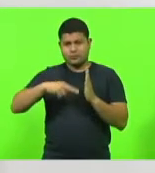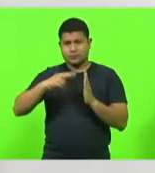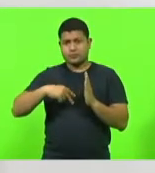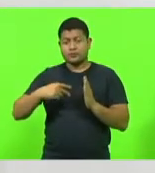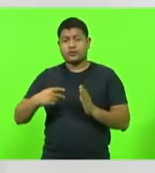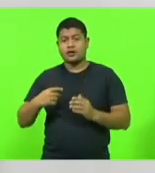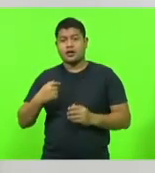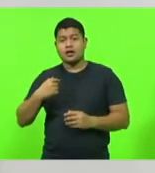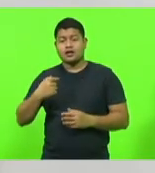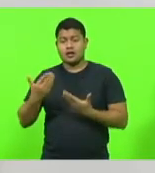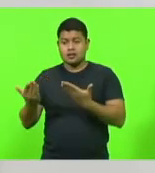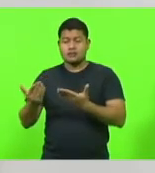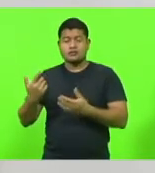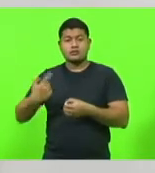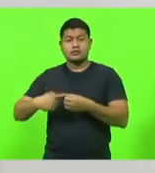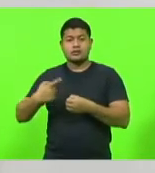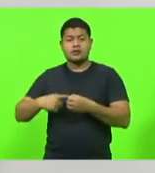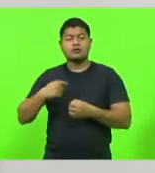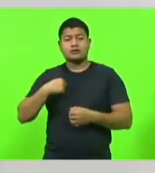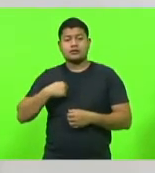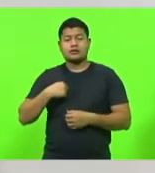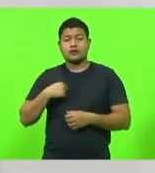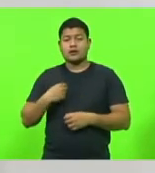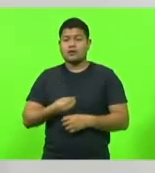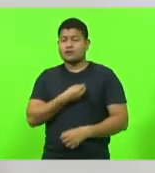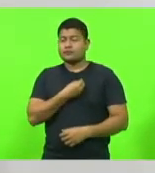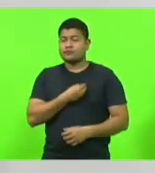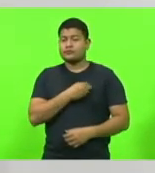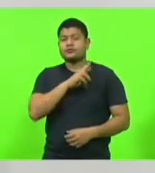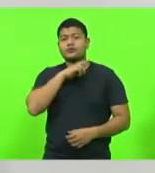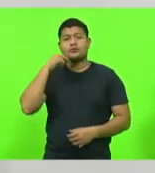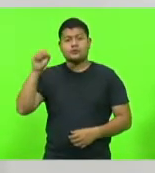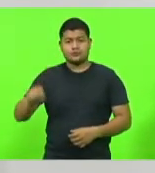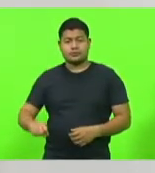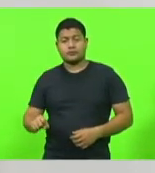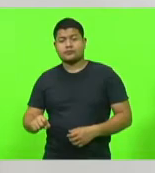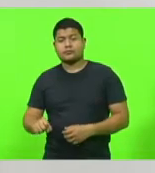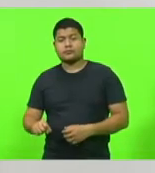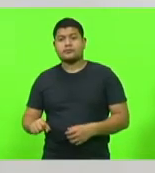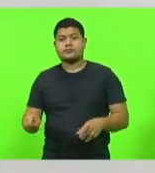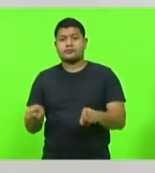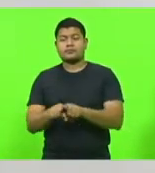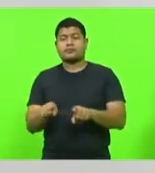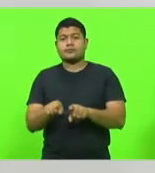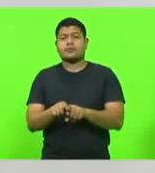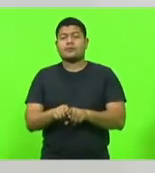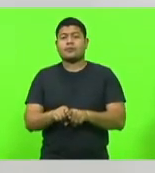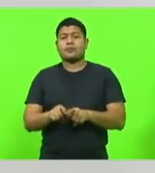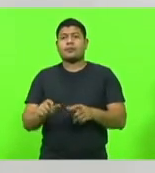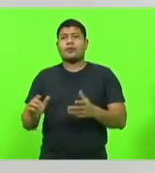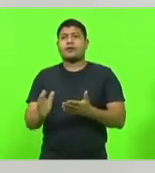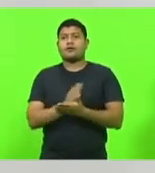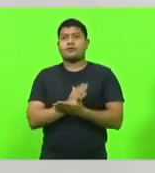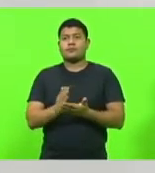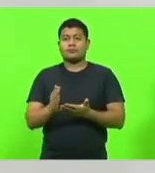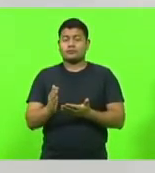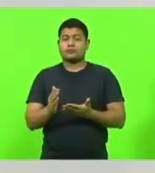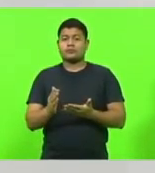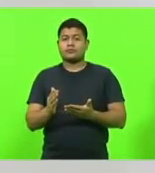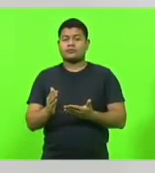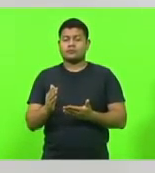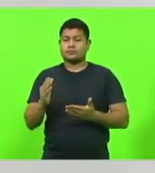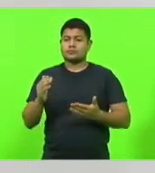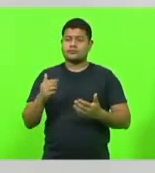vivo, Jaraguá do Sul, e também de algumas considerações sobre a saúde em geral em Santa